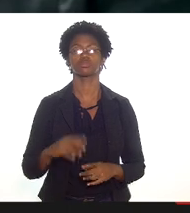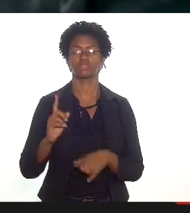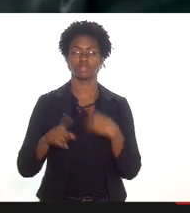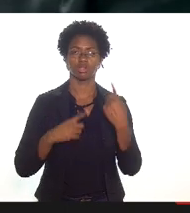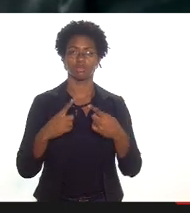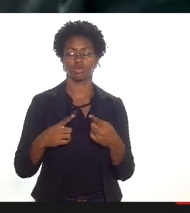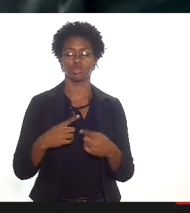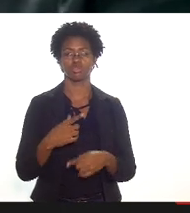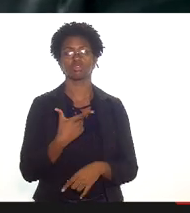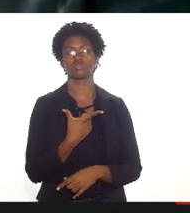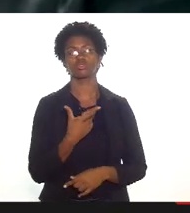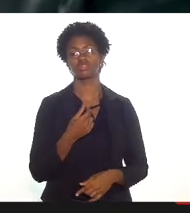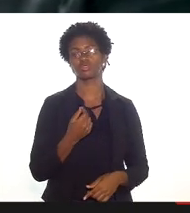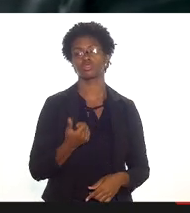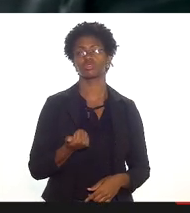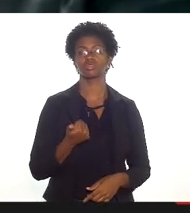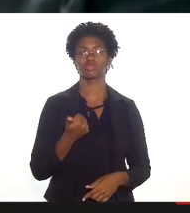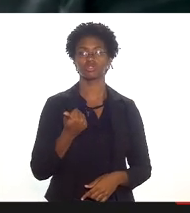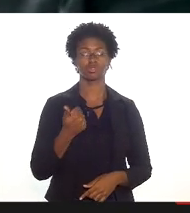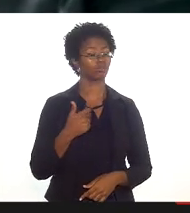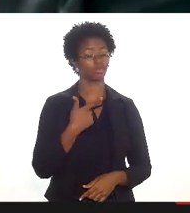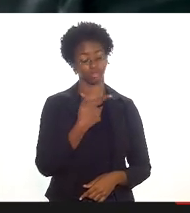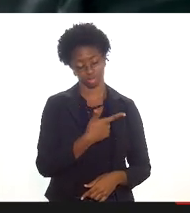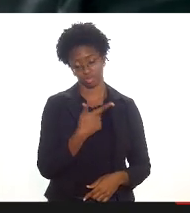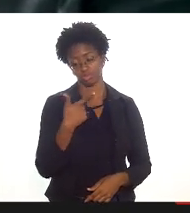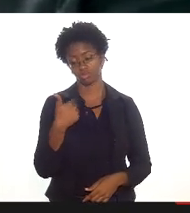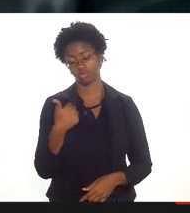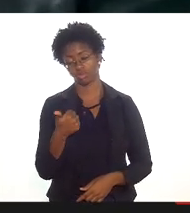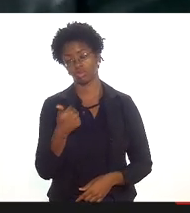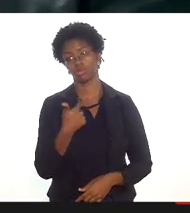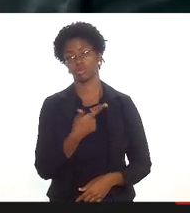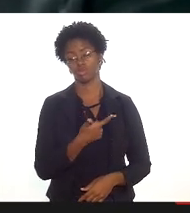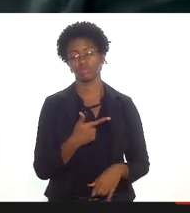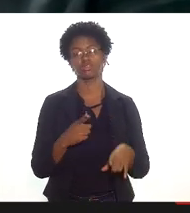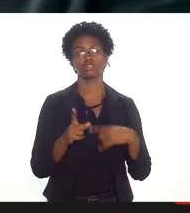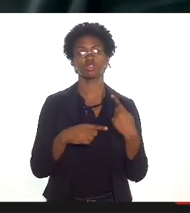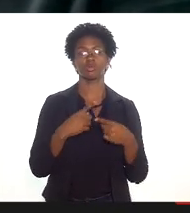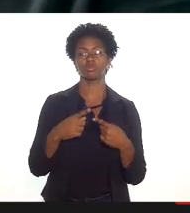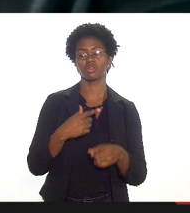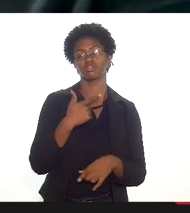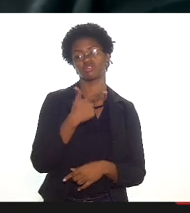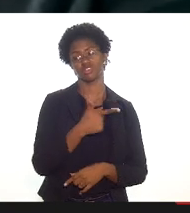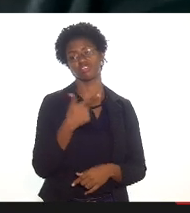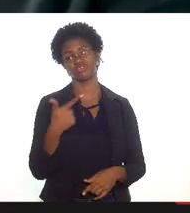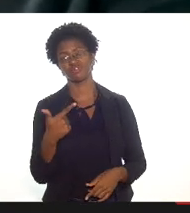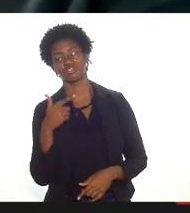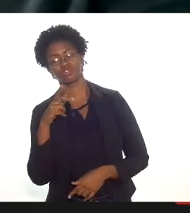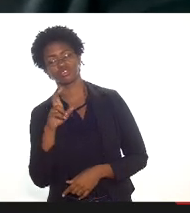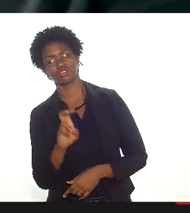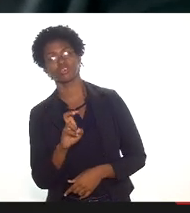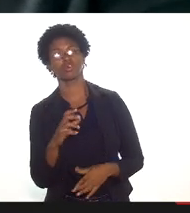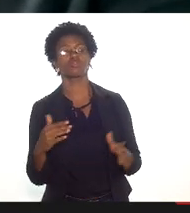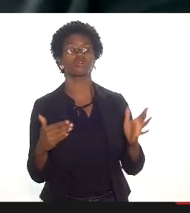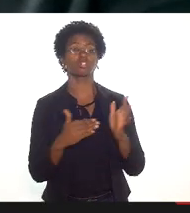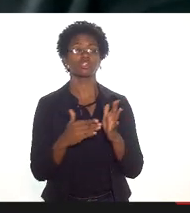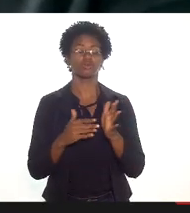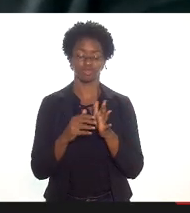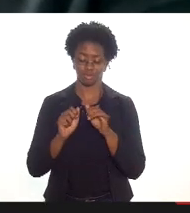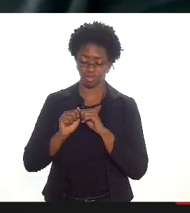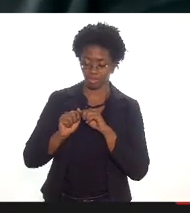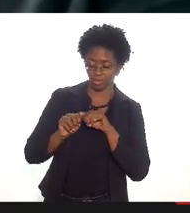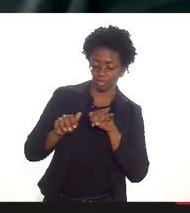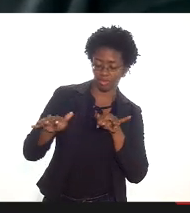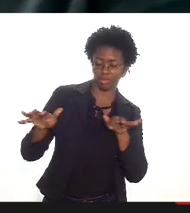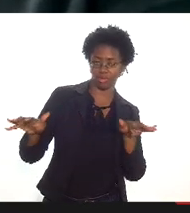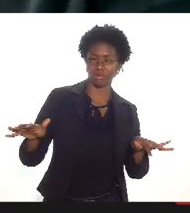para 212 no dia 23, 225 no dia 29, e numa última expansão, que